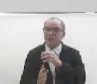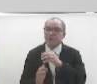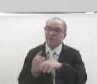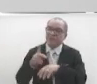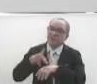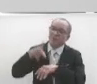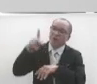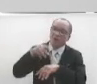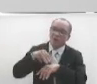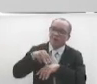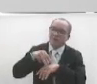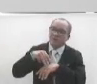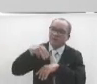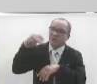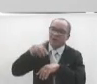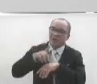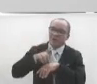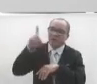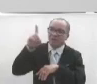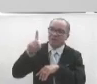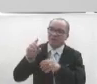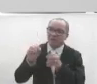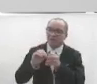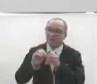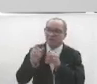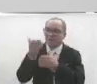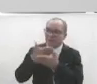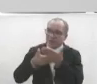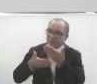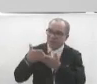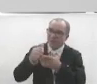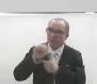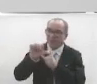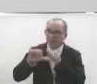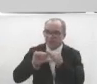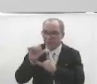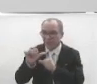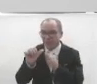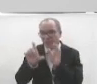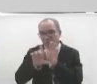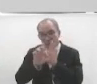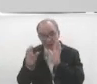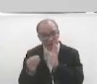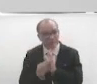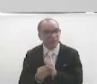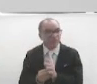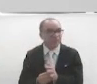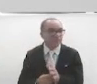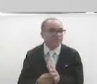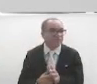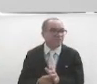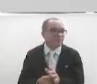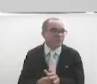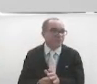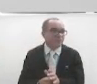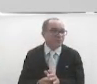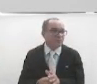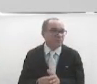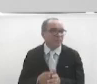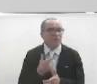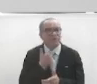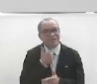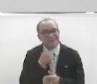Oi e o Subtenente que nossa fez as alterações através dessas emendas e com o